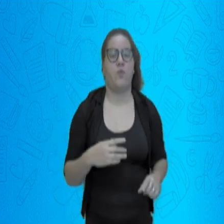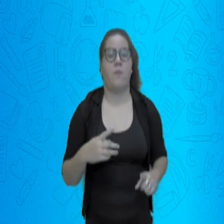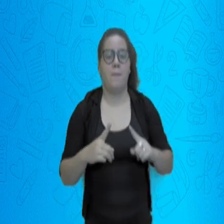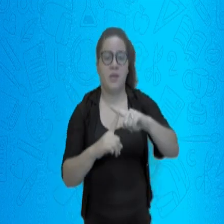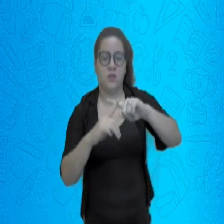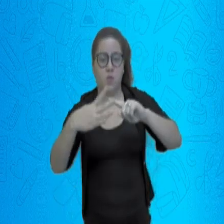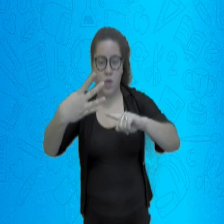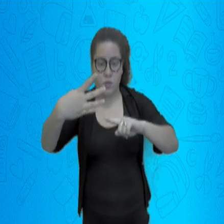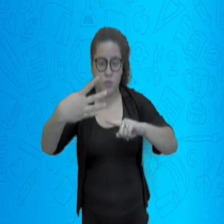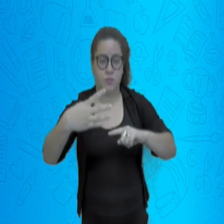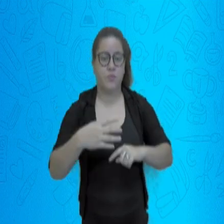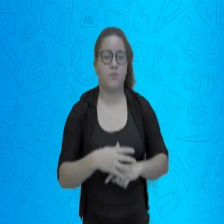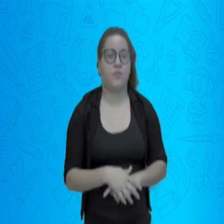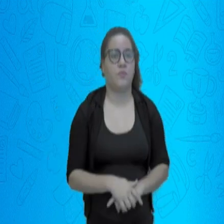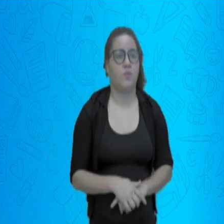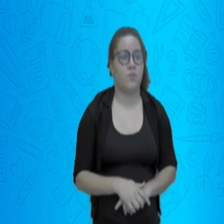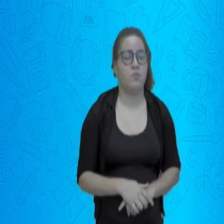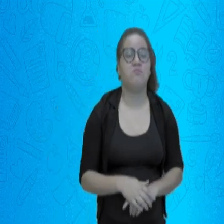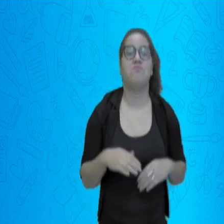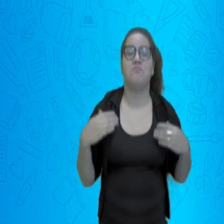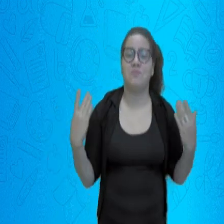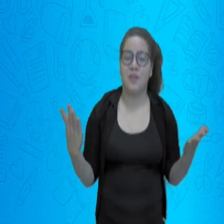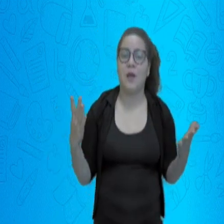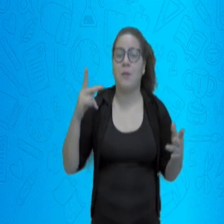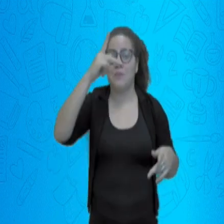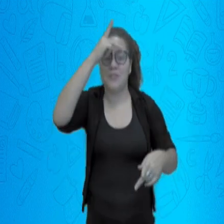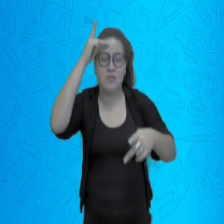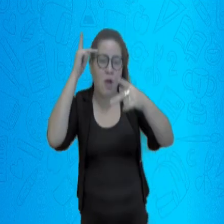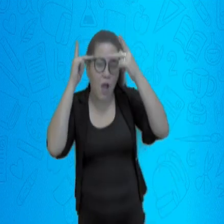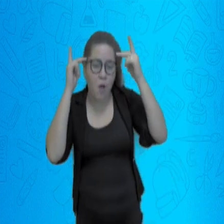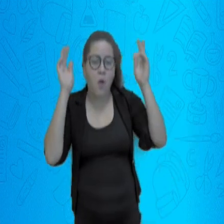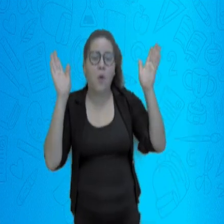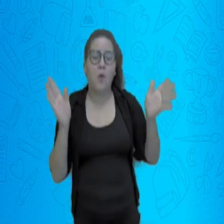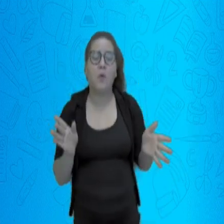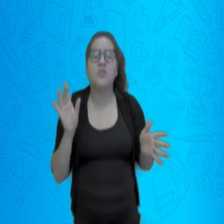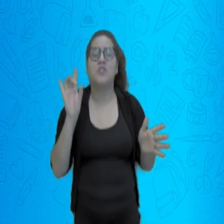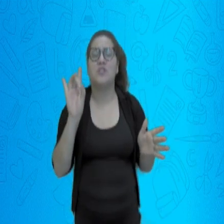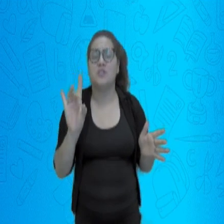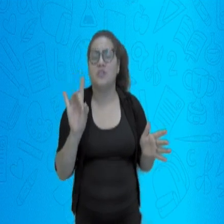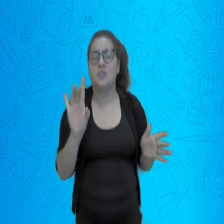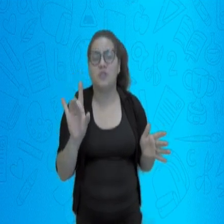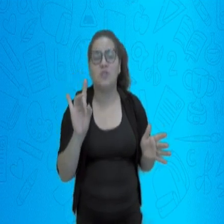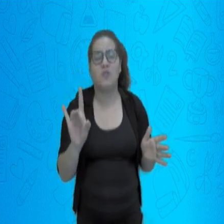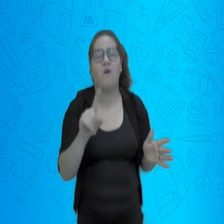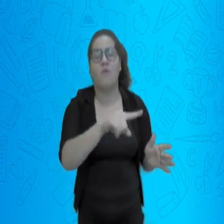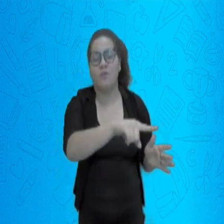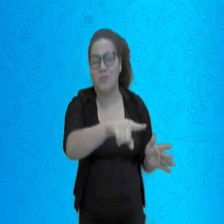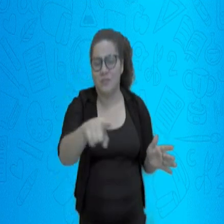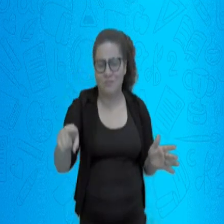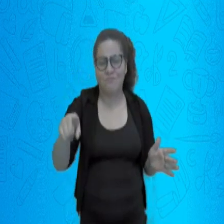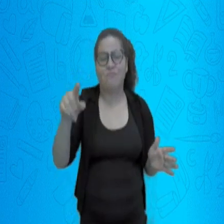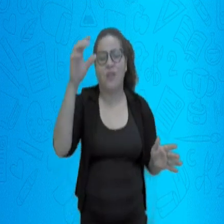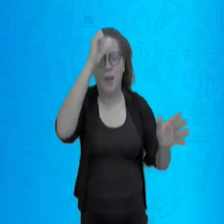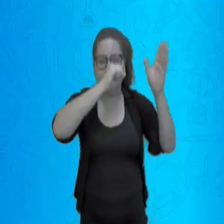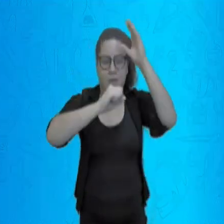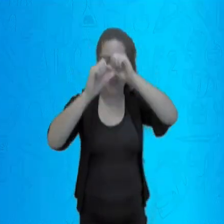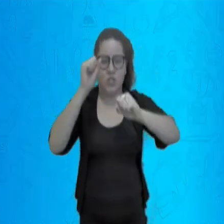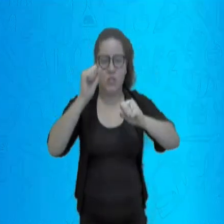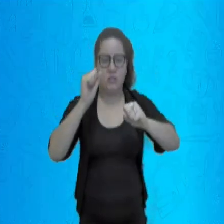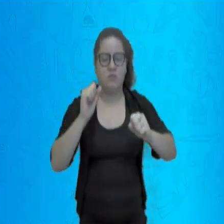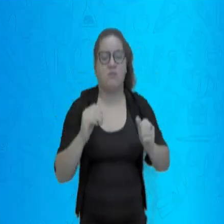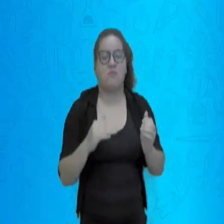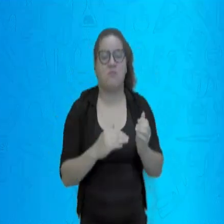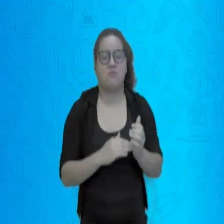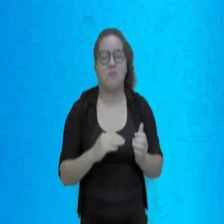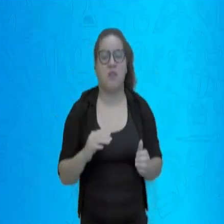4. Tá? Então, pessoal, por hoje é só. Espero que vocês tenham aprendido. Até a